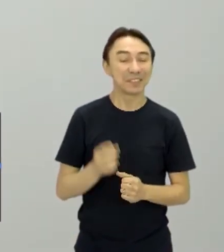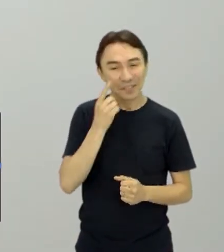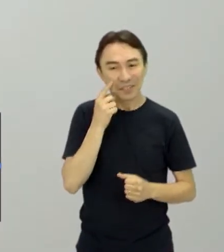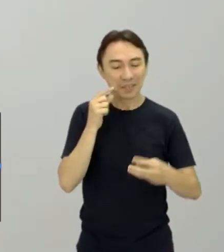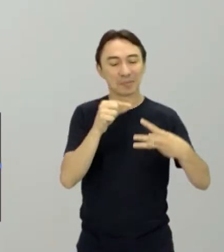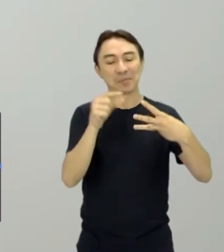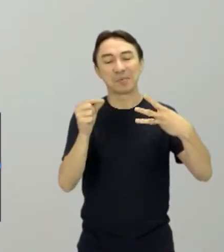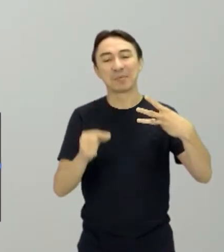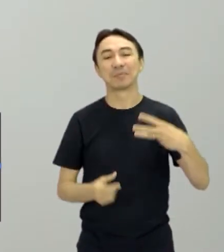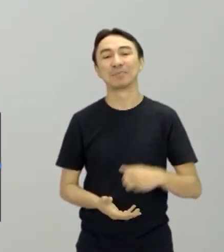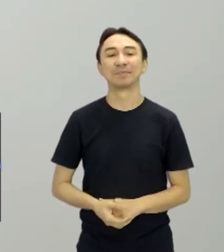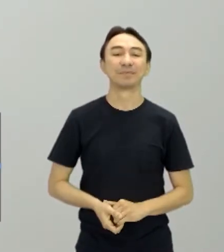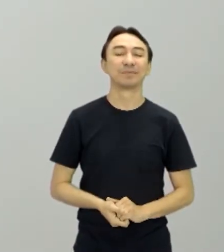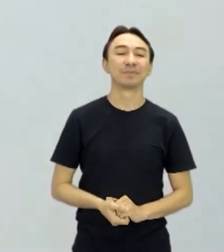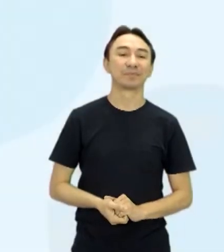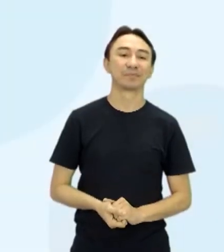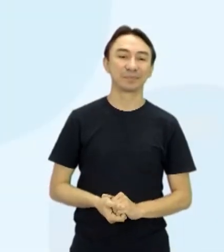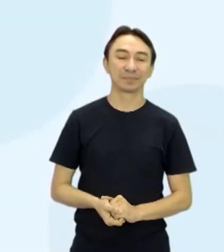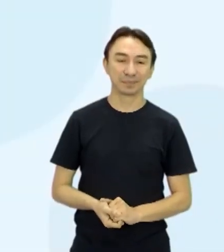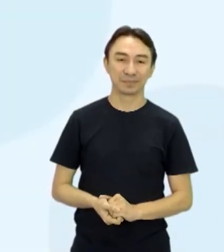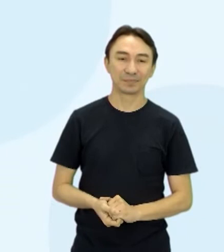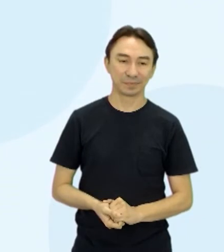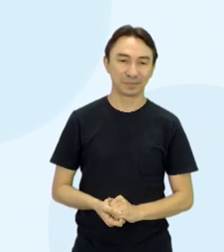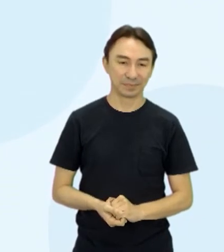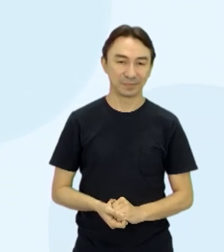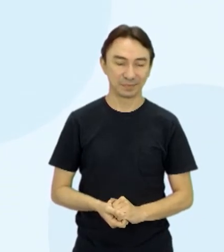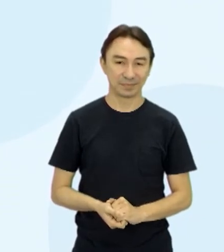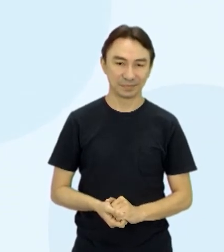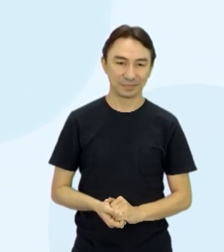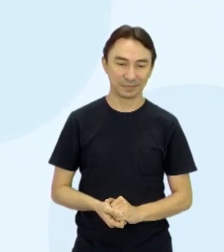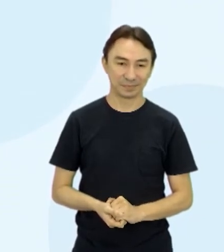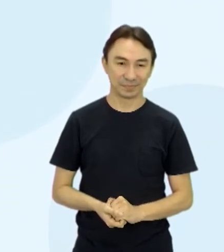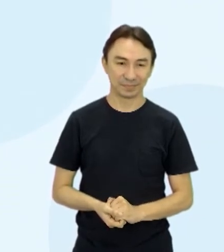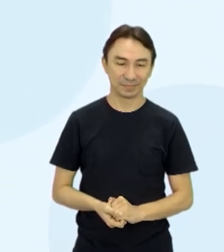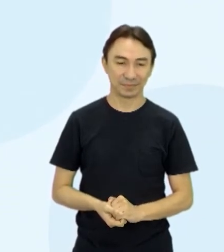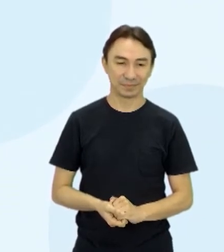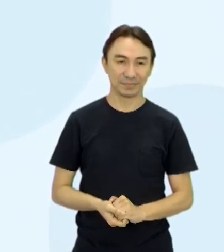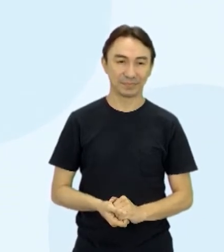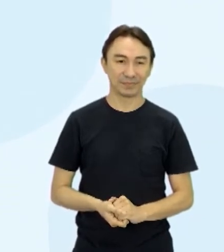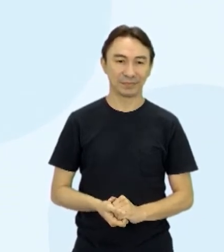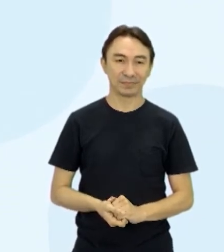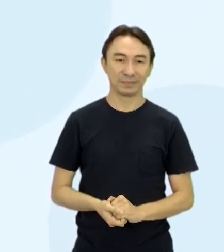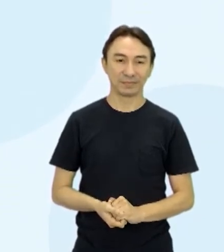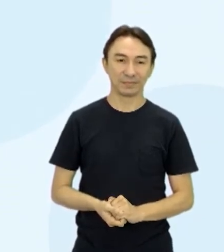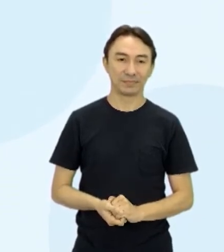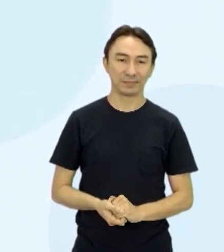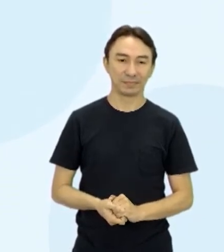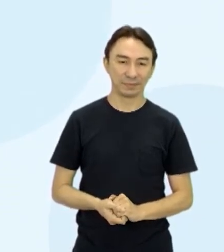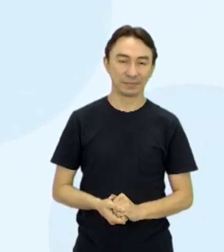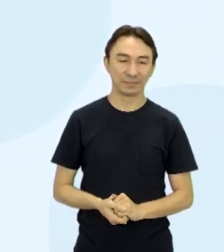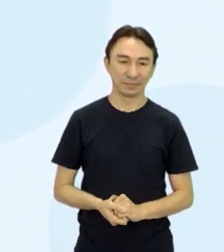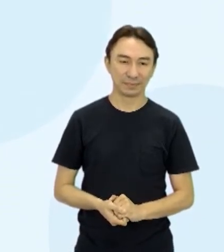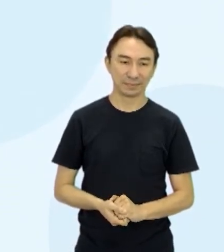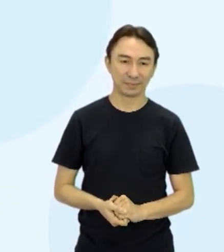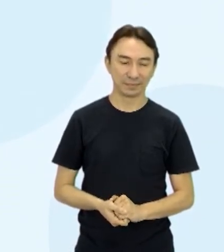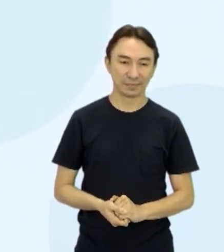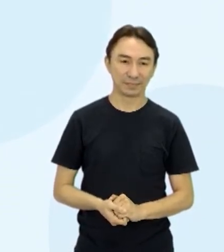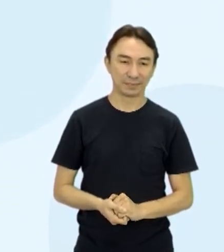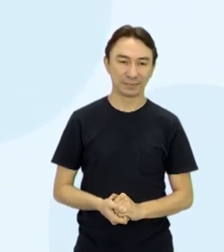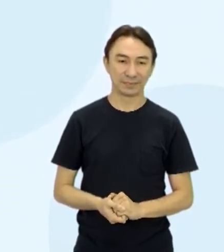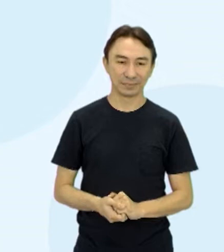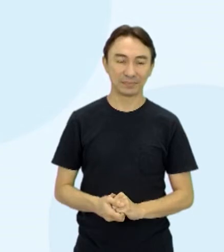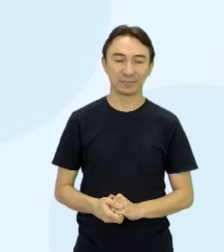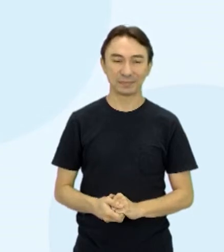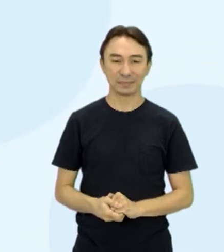por favor. E tá valendo, hein? 28 valendo. segundos já. A rua da sua casa, assim, ela sai de um